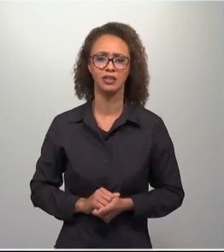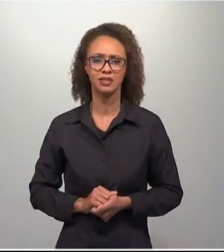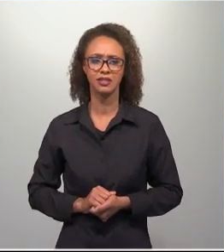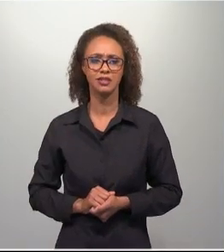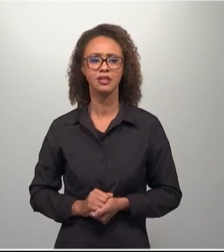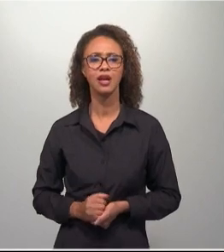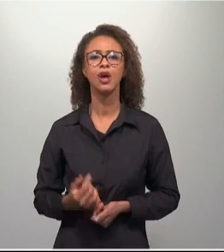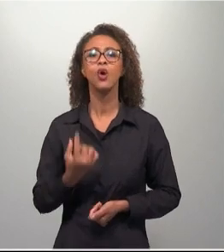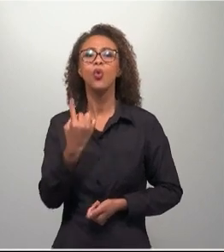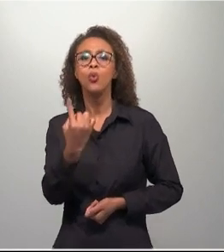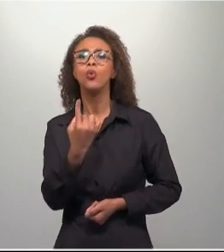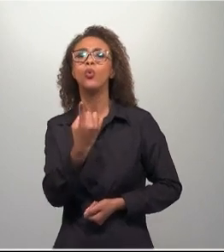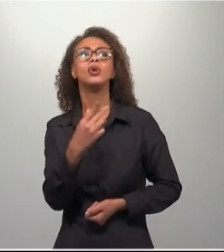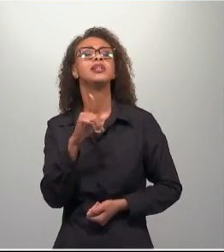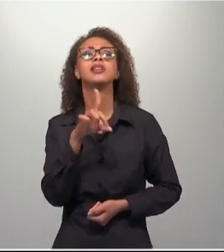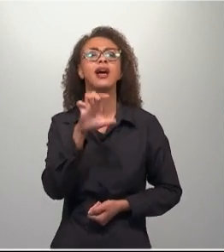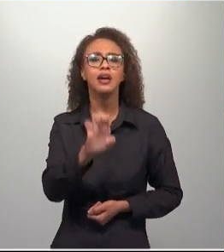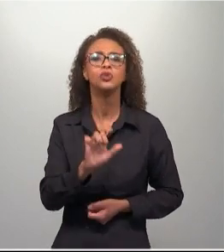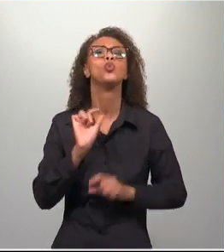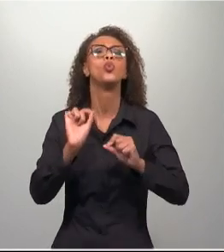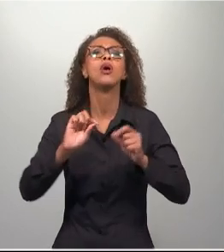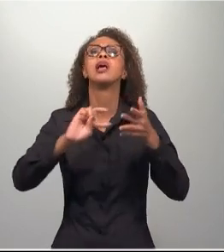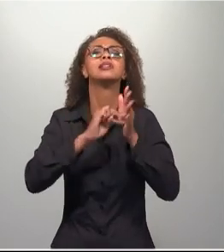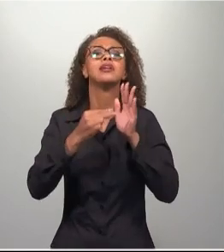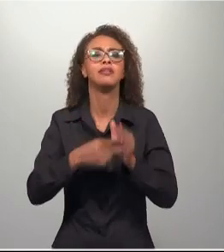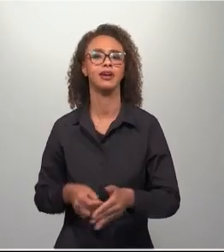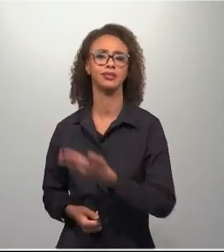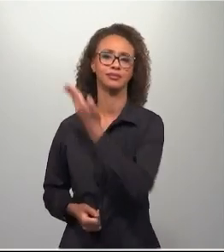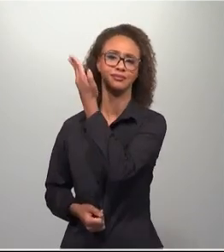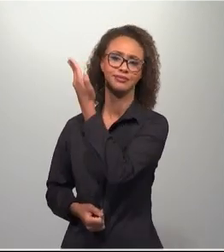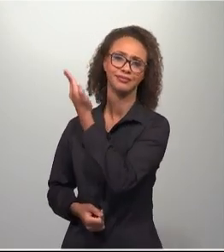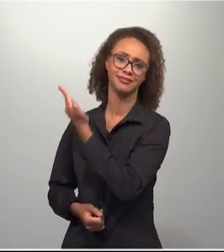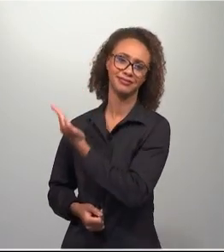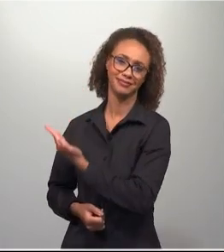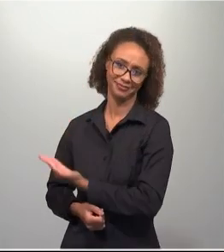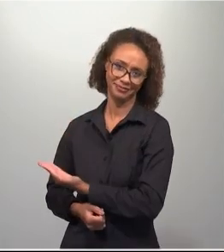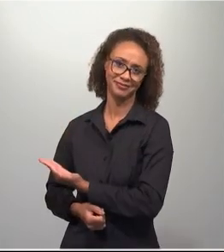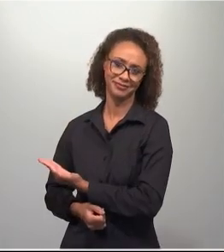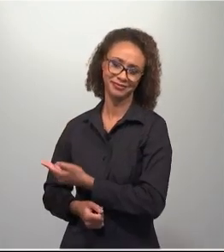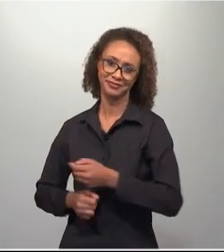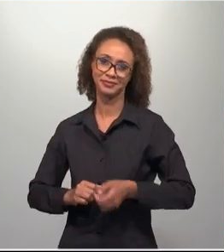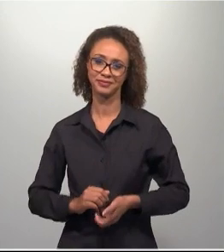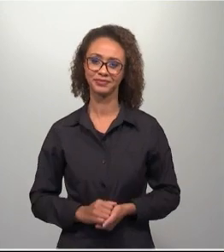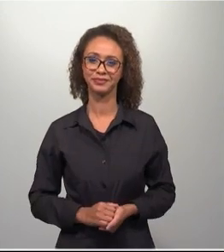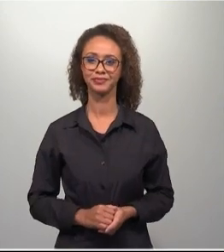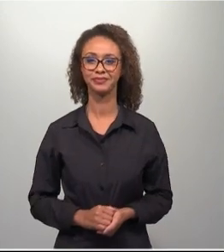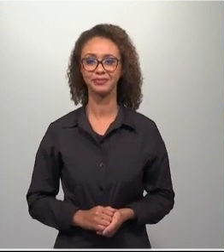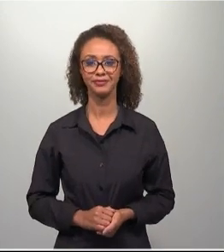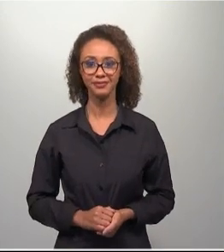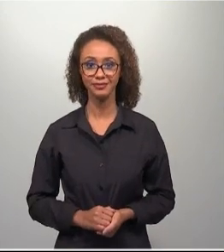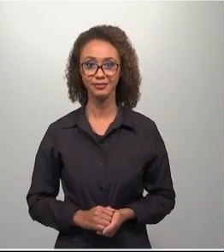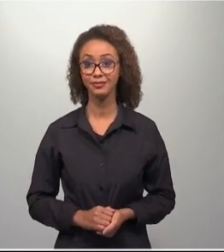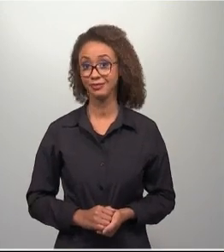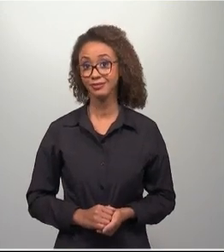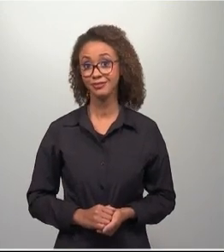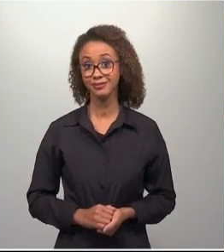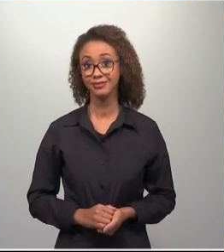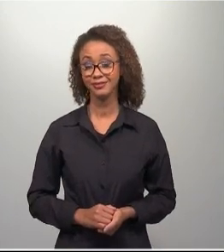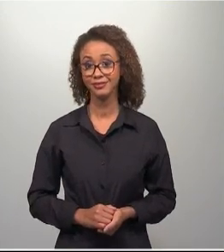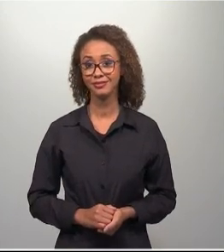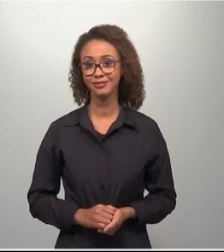mil seis vezes em duas vezes 10 9 vezes um